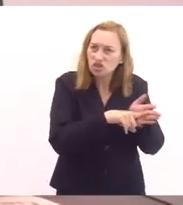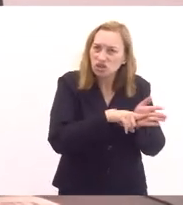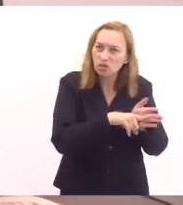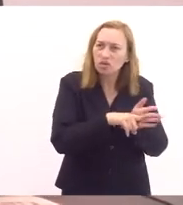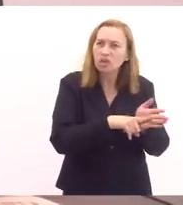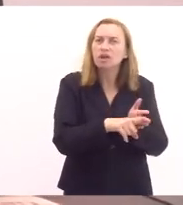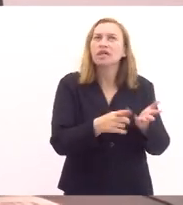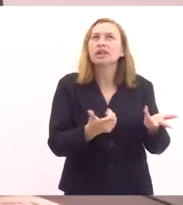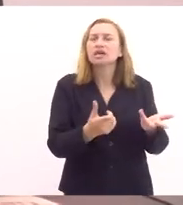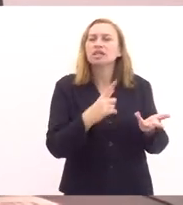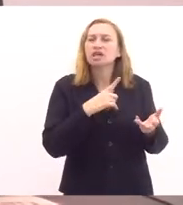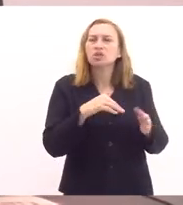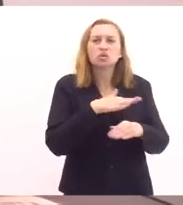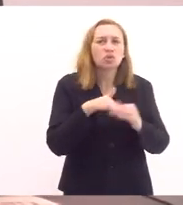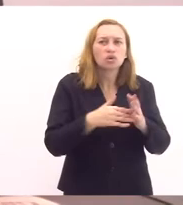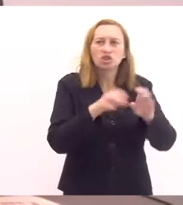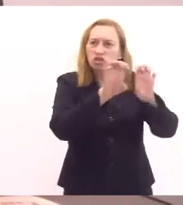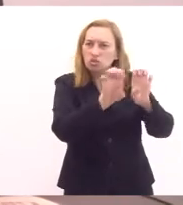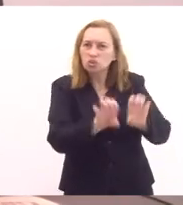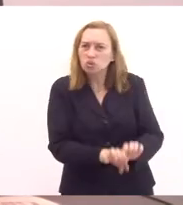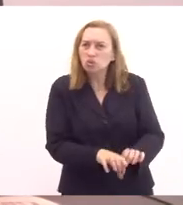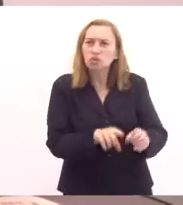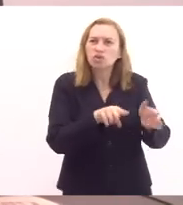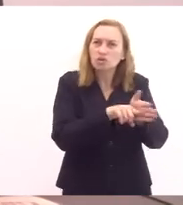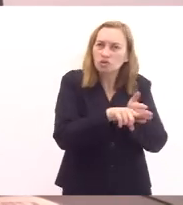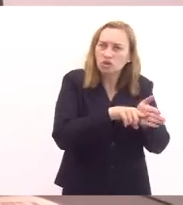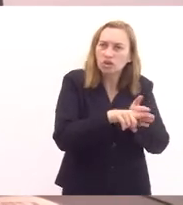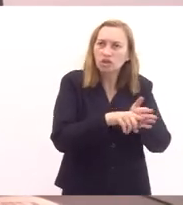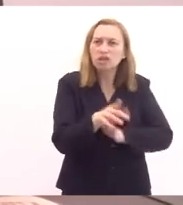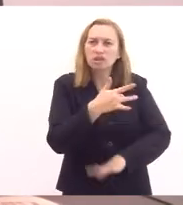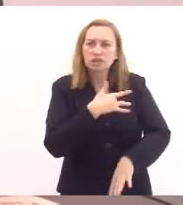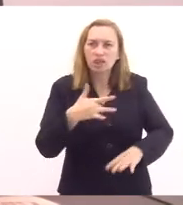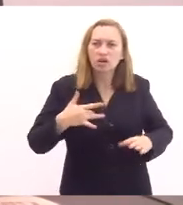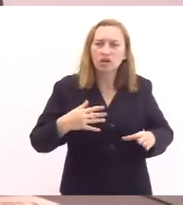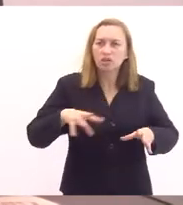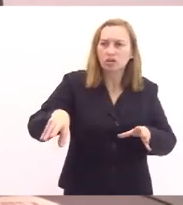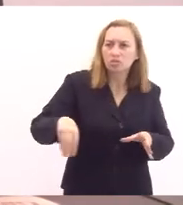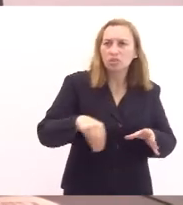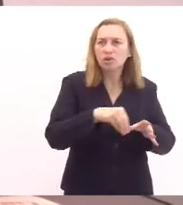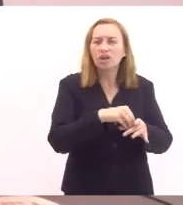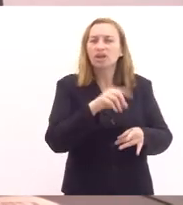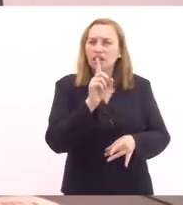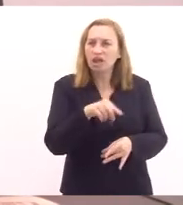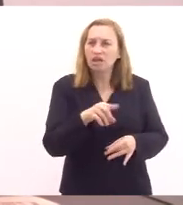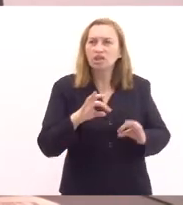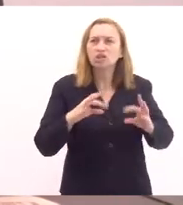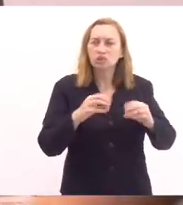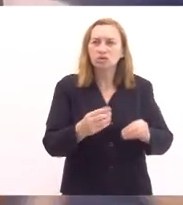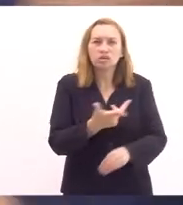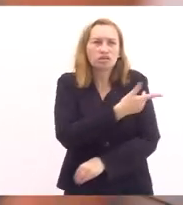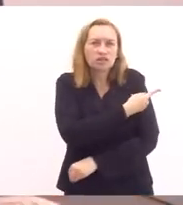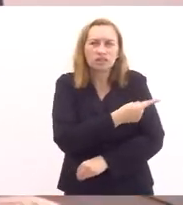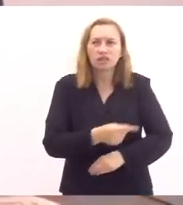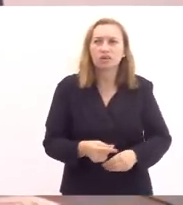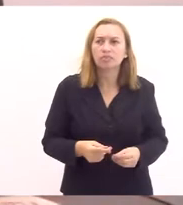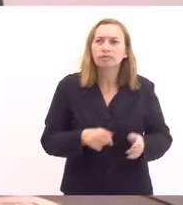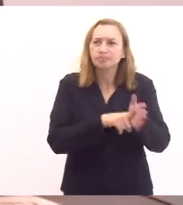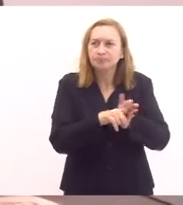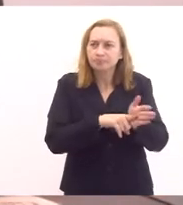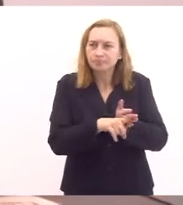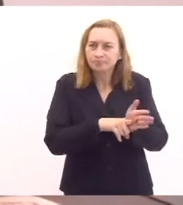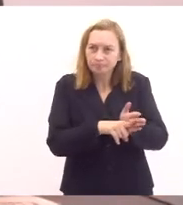que que existe toda uma estrutura de vigilância em saúde por trás né da vacinação para